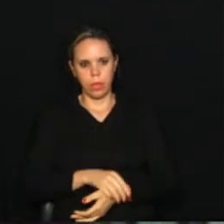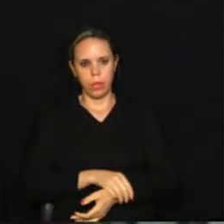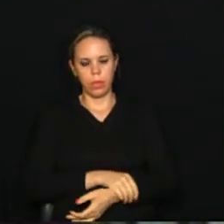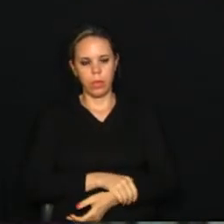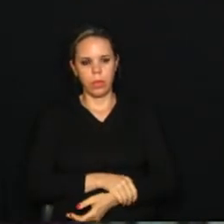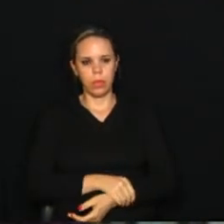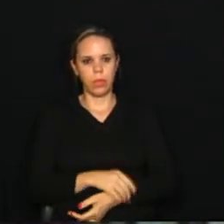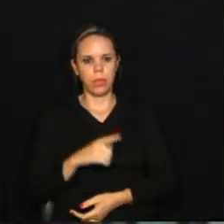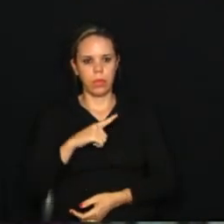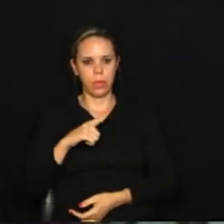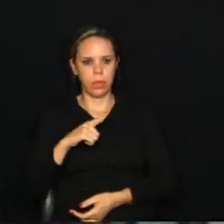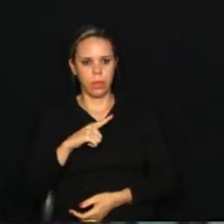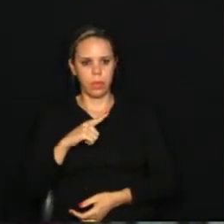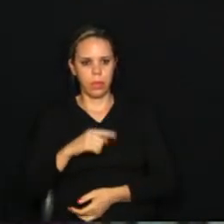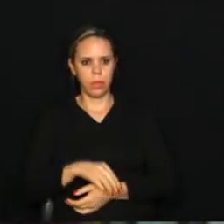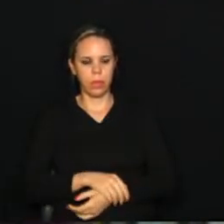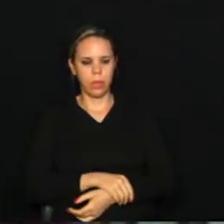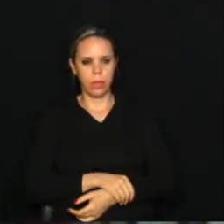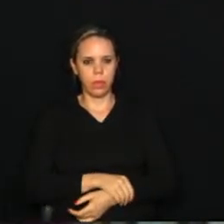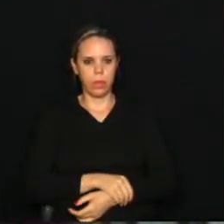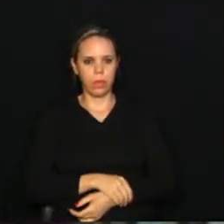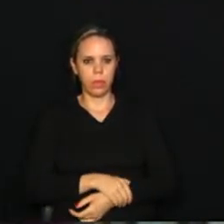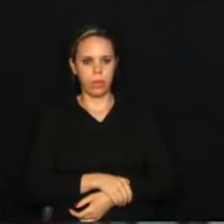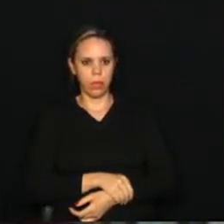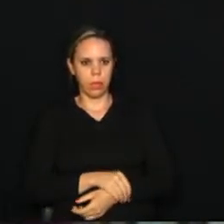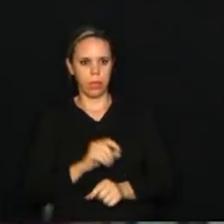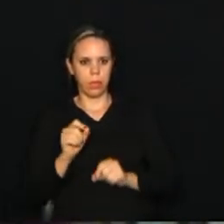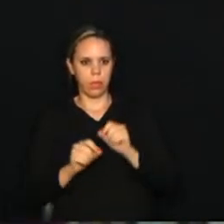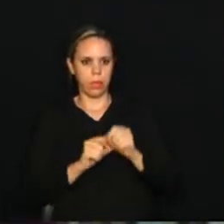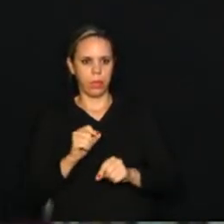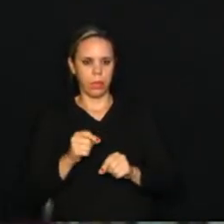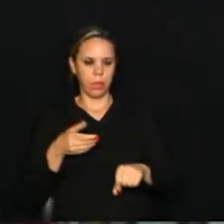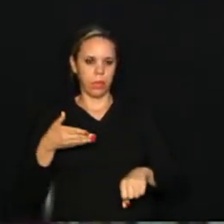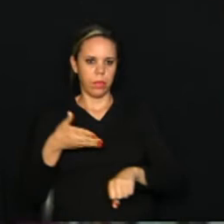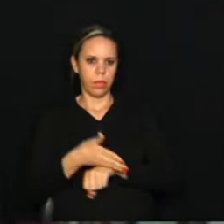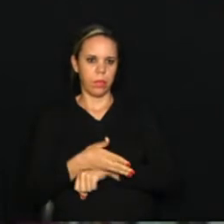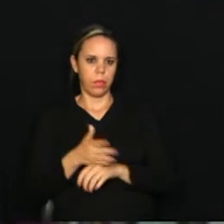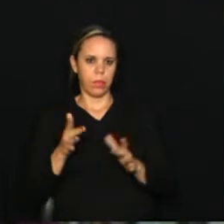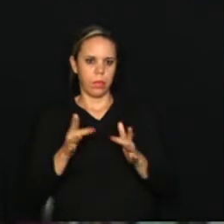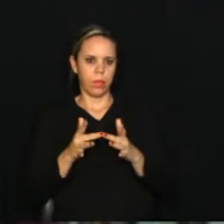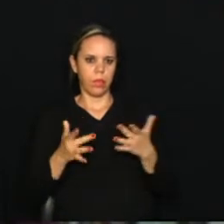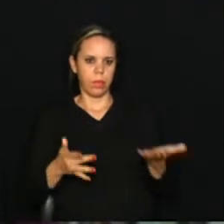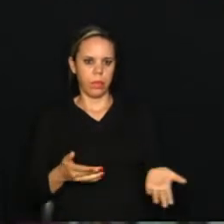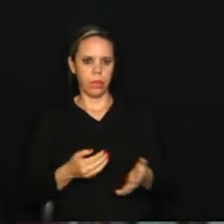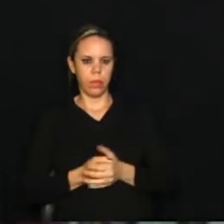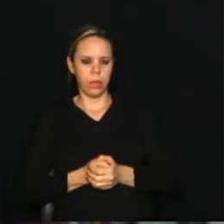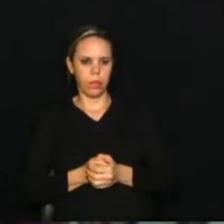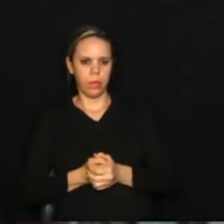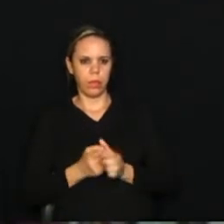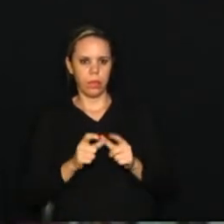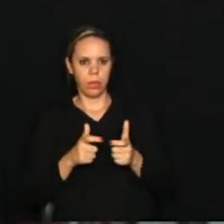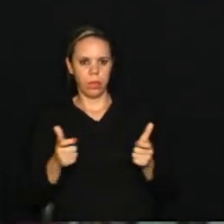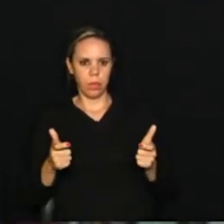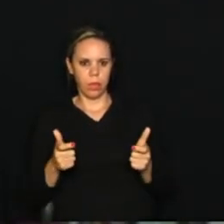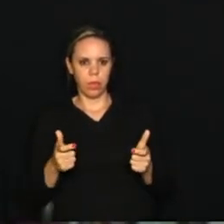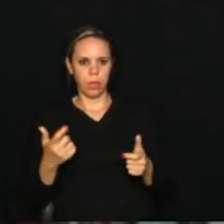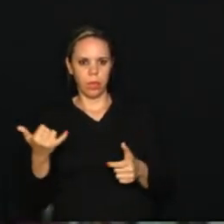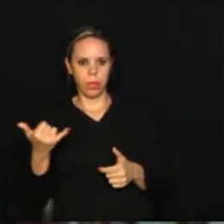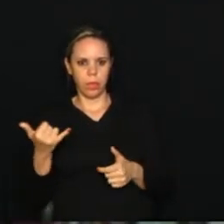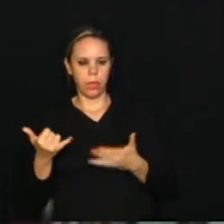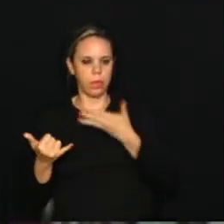tem uma capacidade de acesso muito maior do que o